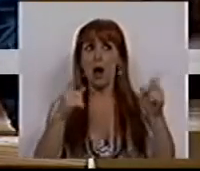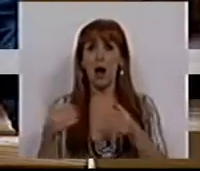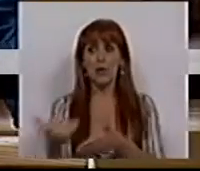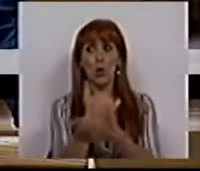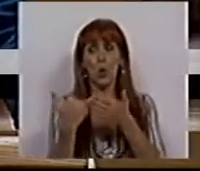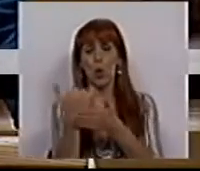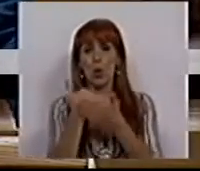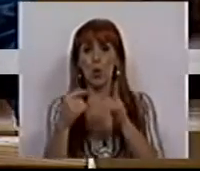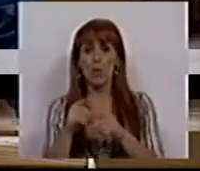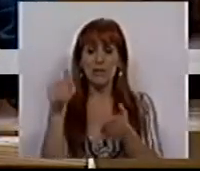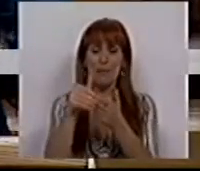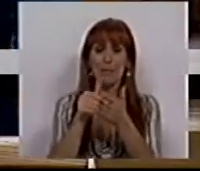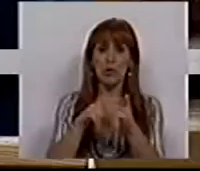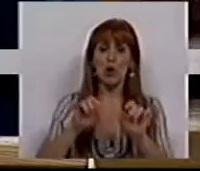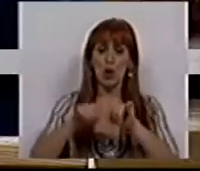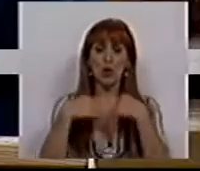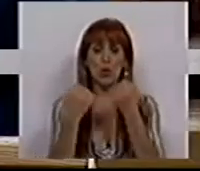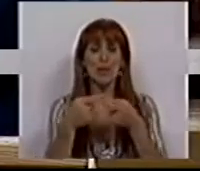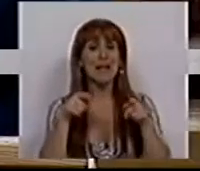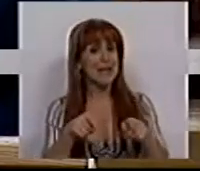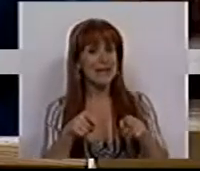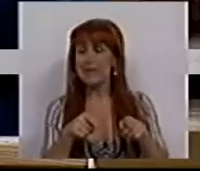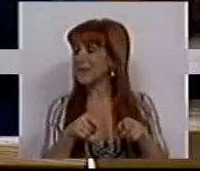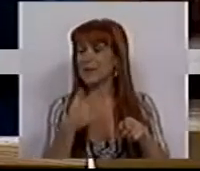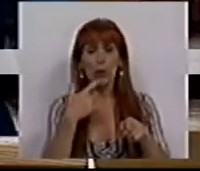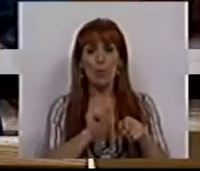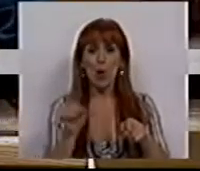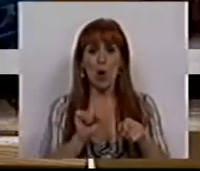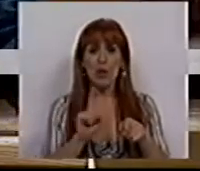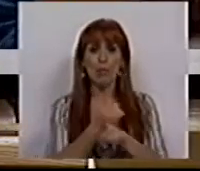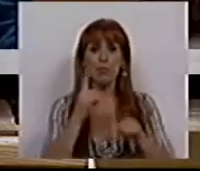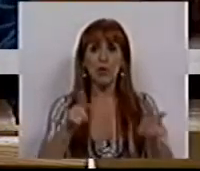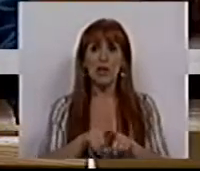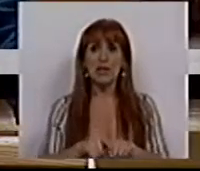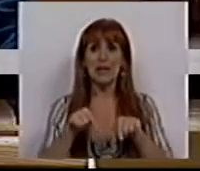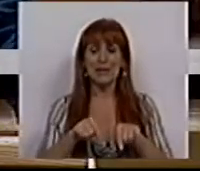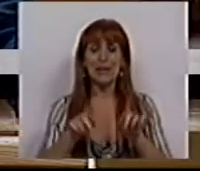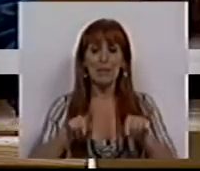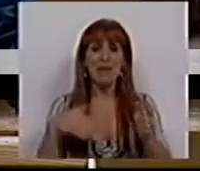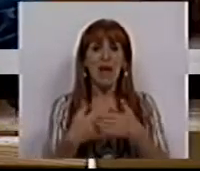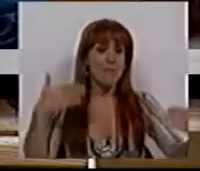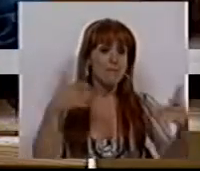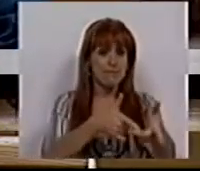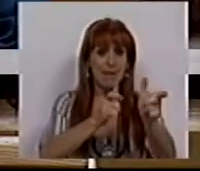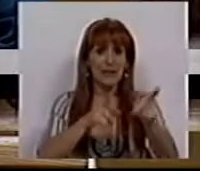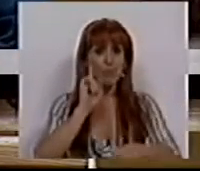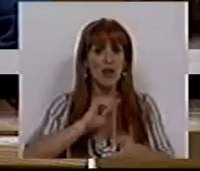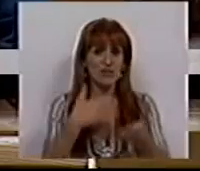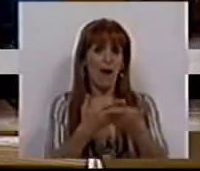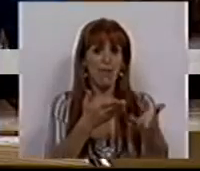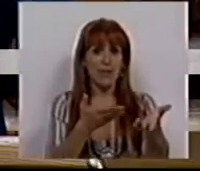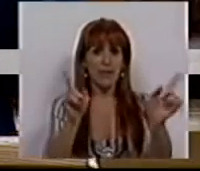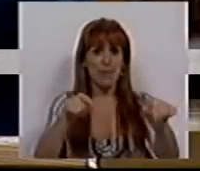a ser recuperadas e reintroduzidas na sociedade e isso não deveria acontecer porque depois também servem para matar estas